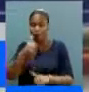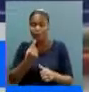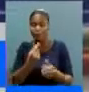todos